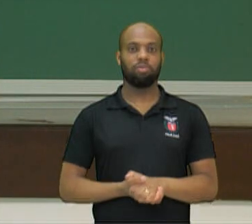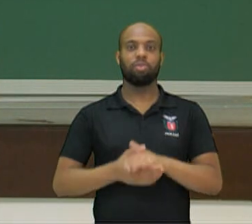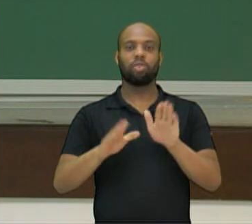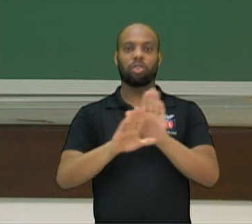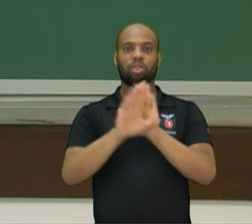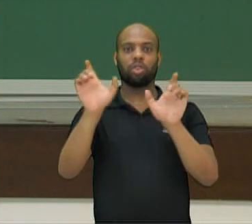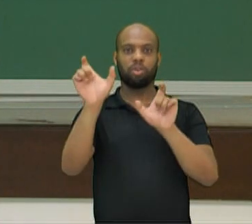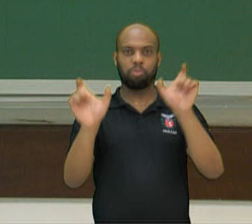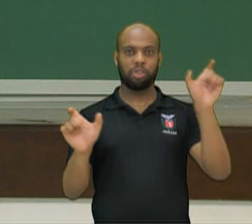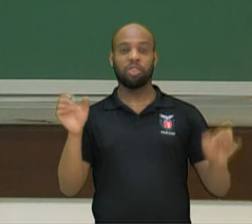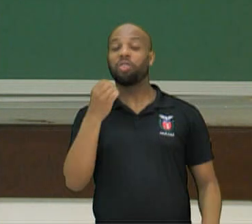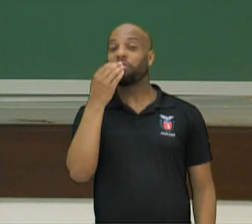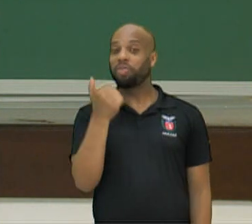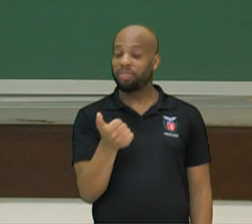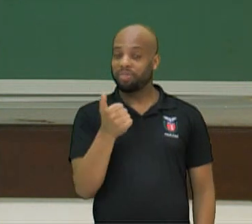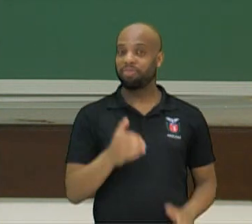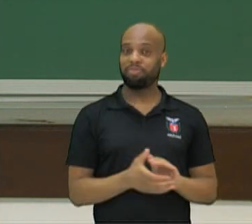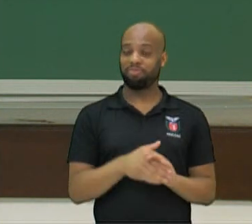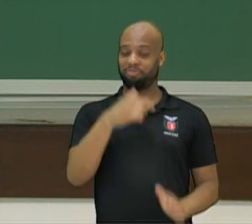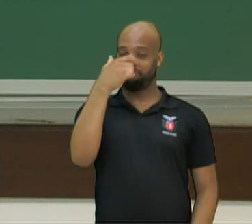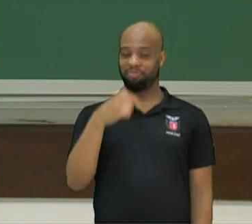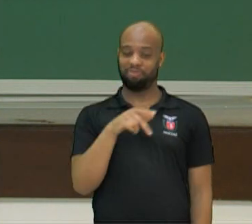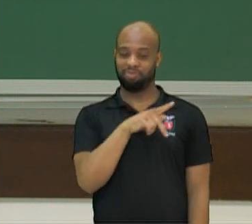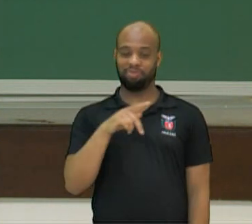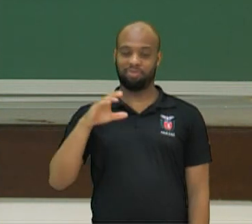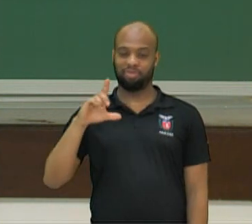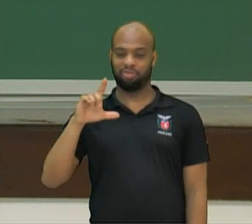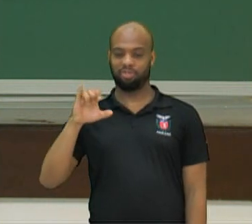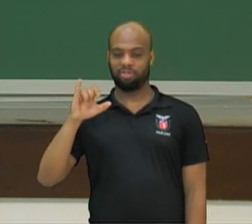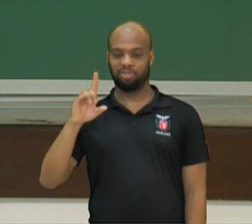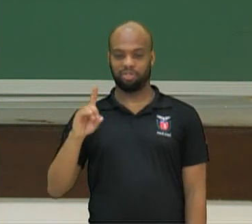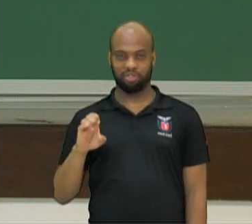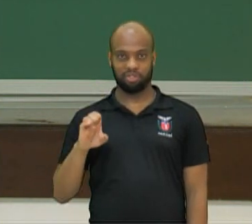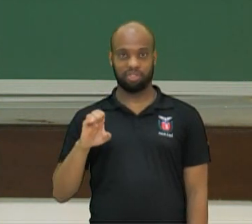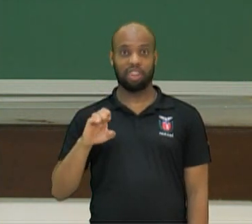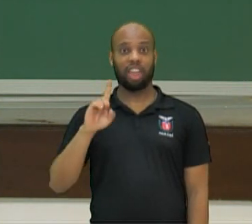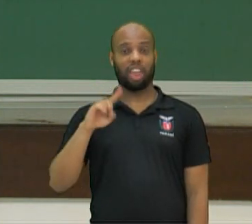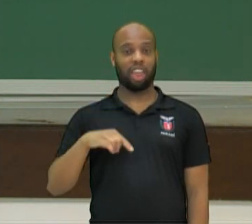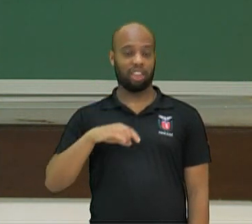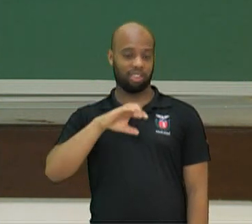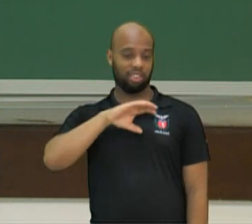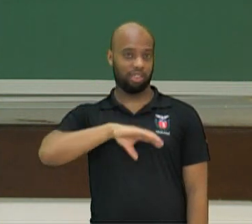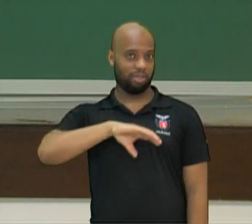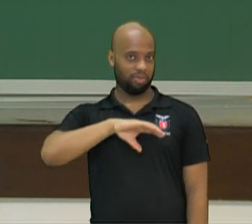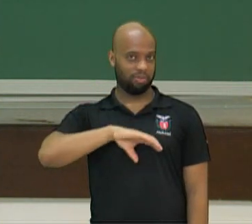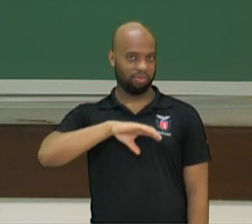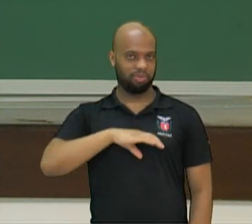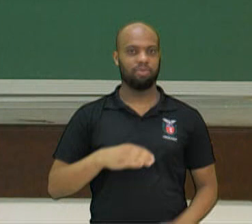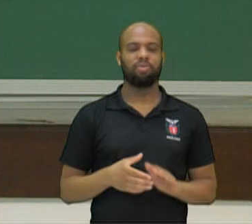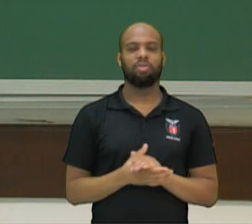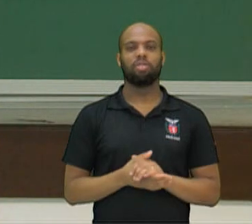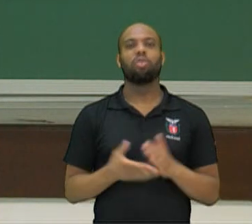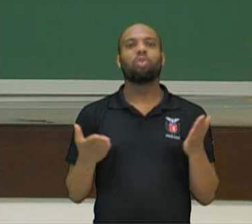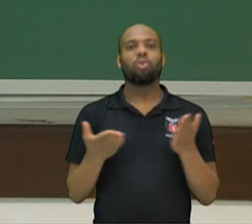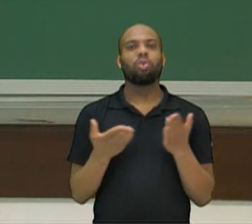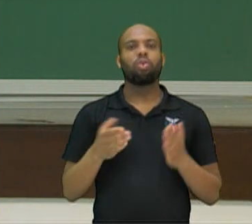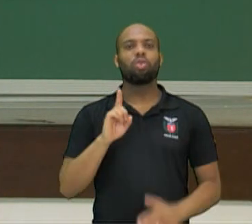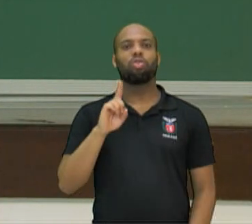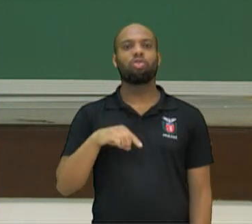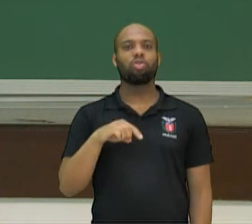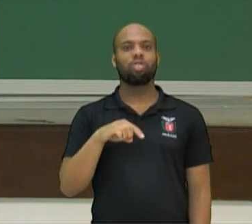Oi, gente, tudo bem? Professora Cleide, língua portuguesa. Vamos para a nossa